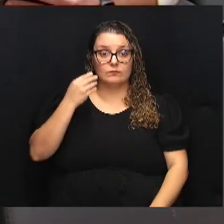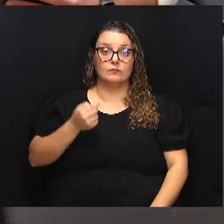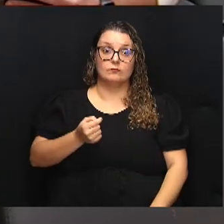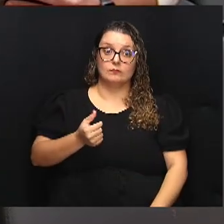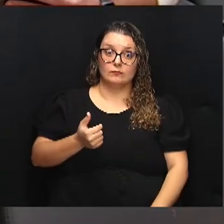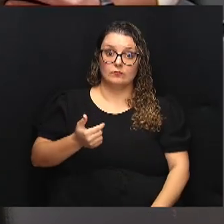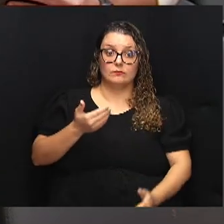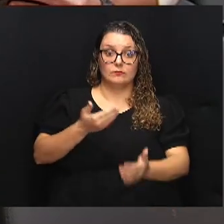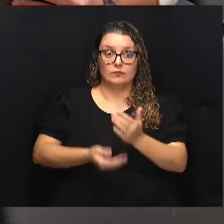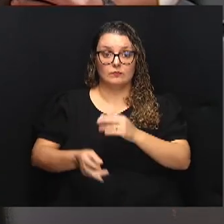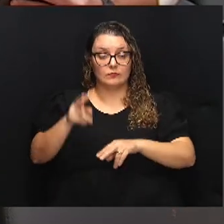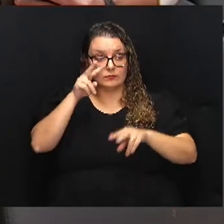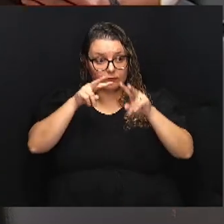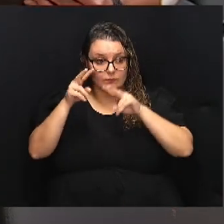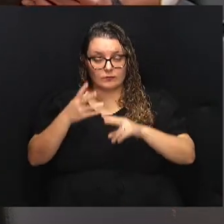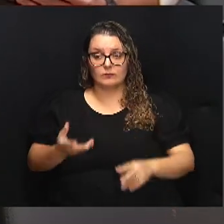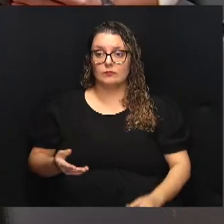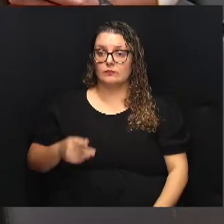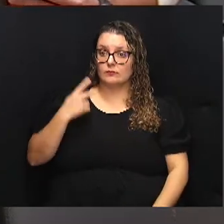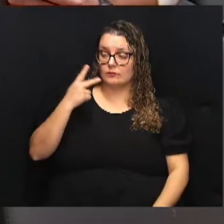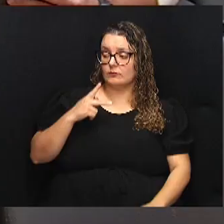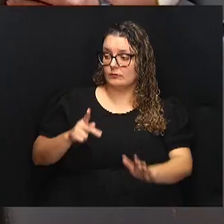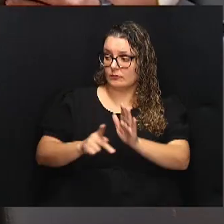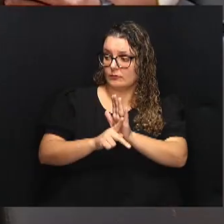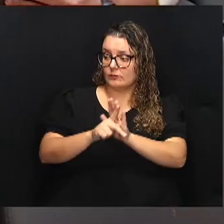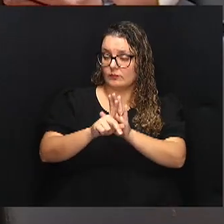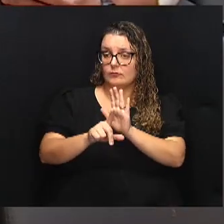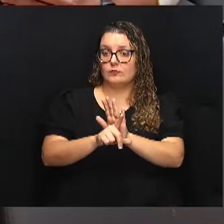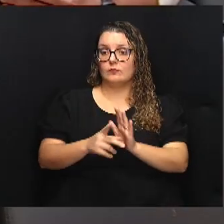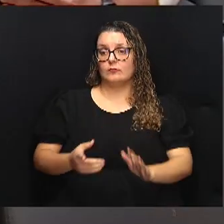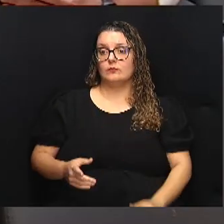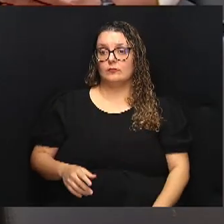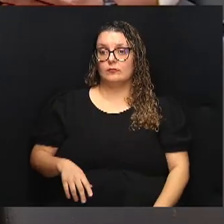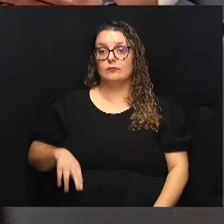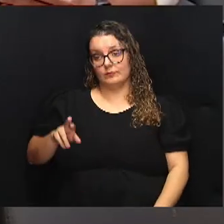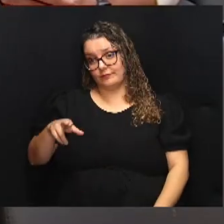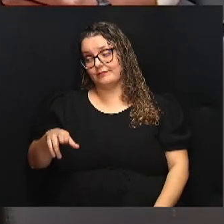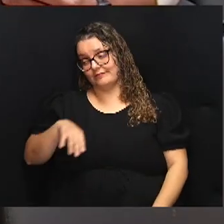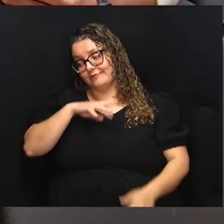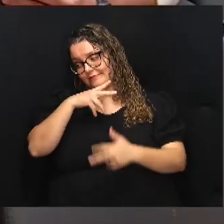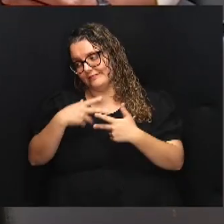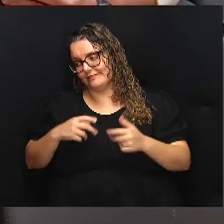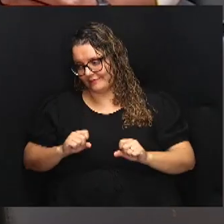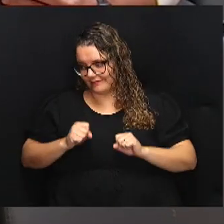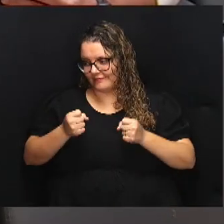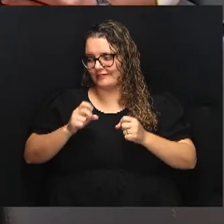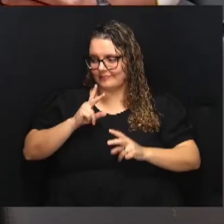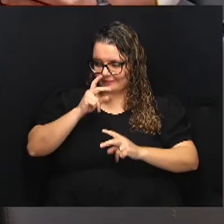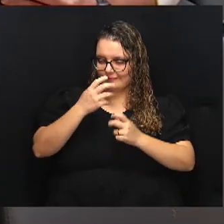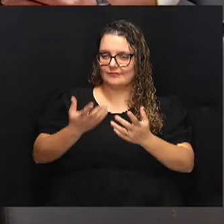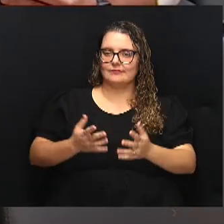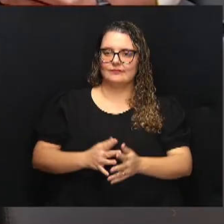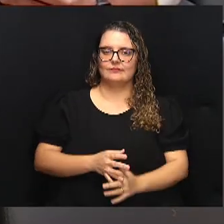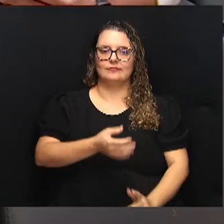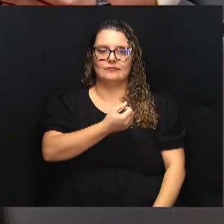perdi a visão. Vereador, agora vamos para os projetos de lei da causa animal, né, que é a sua bandeira forte. O número 25, que dispõe